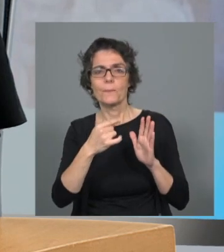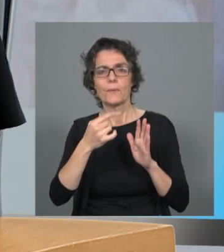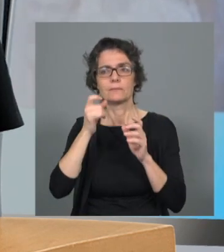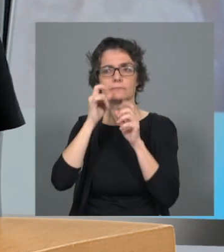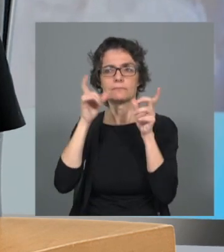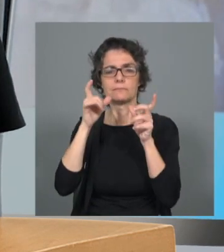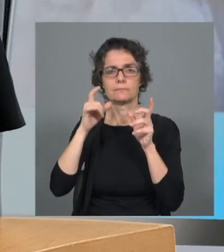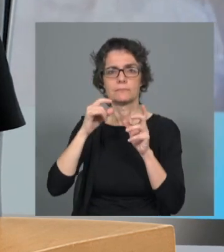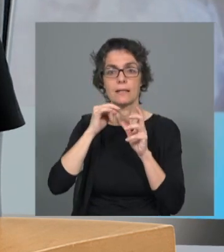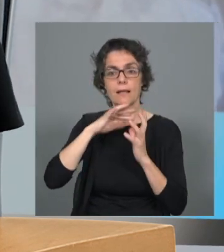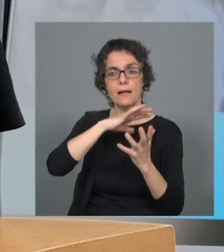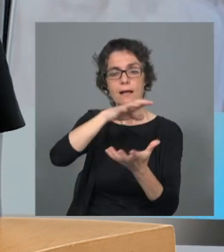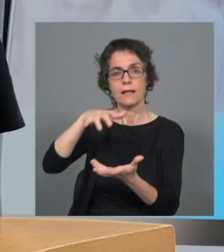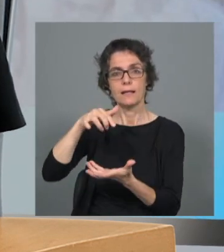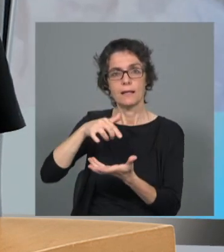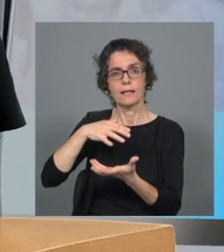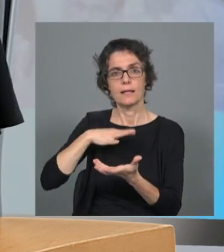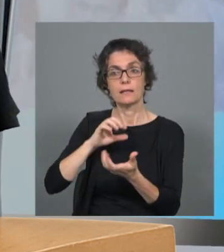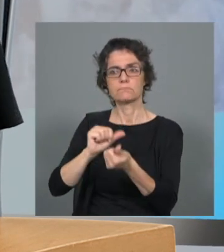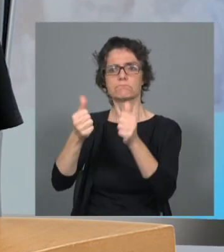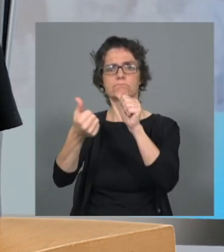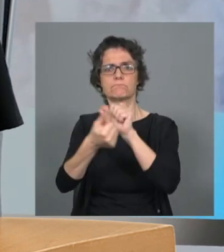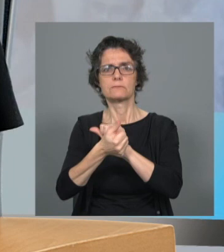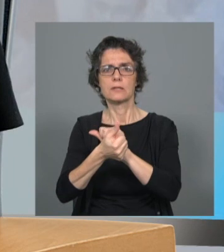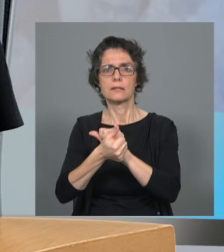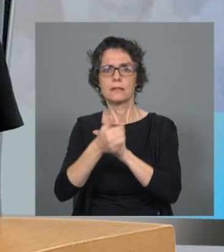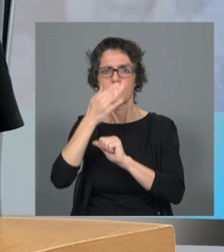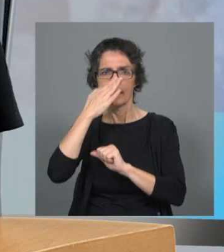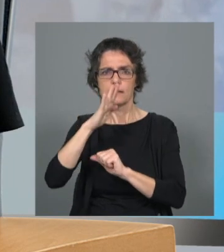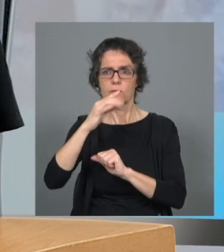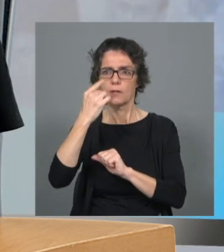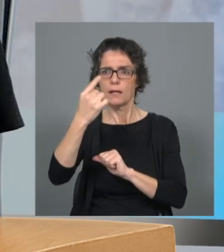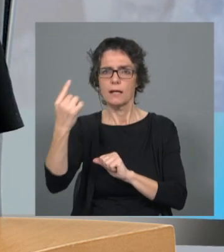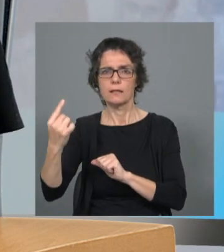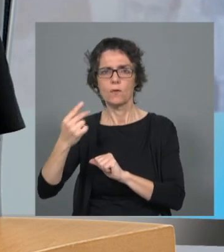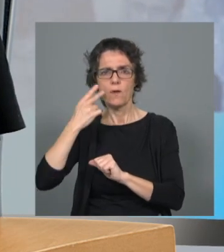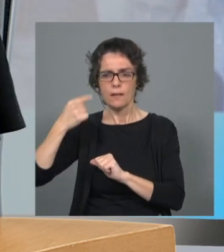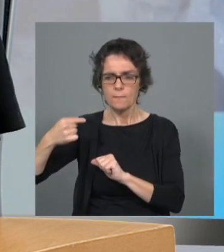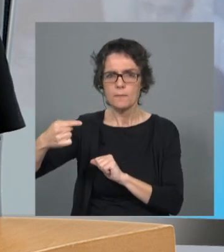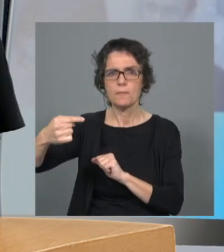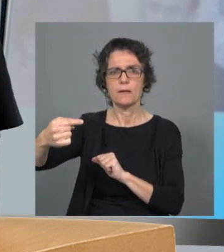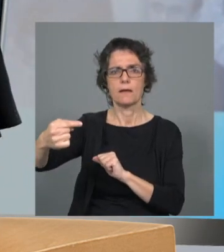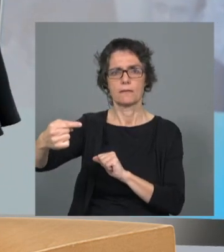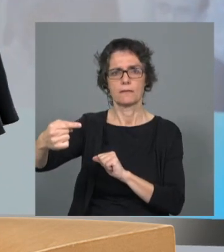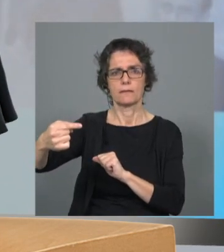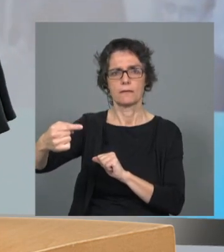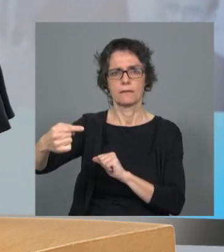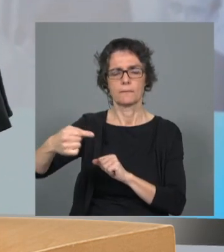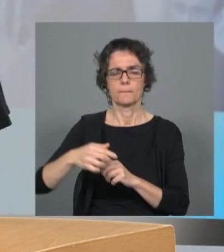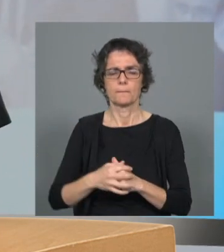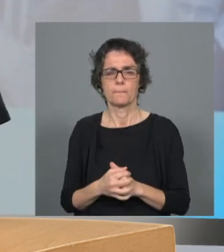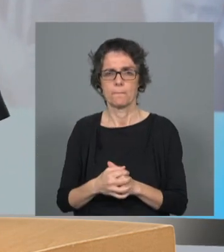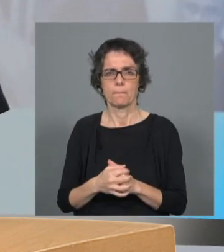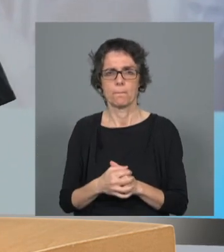que quer uma mudança de paradigma também na nossa maneira de viver e de agir. E